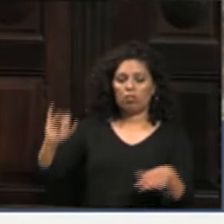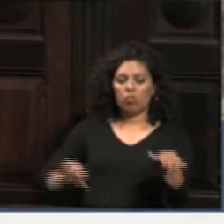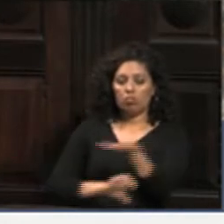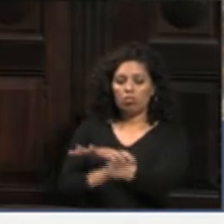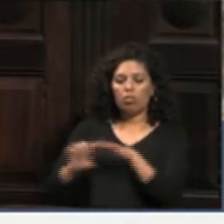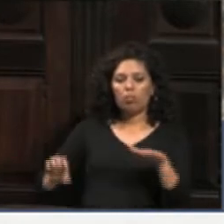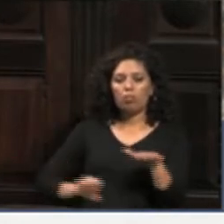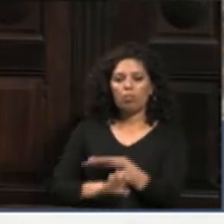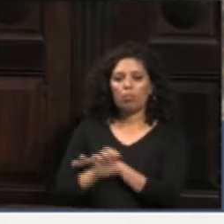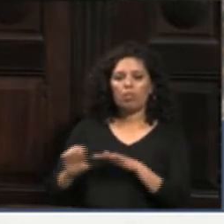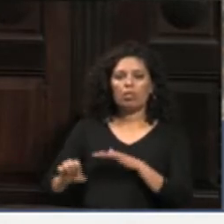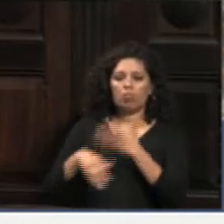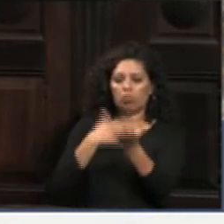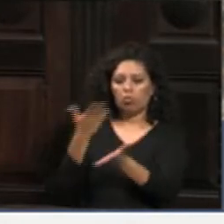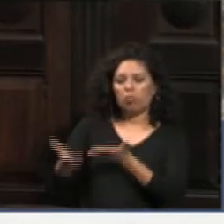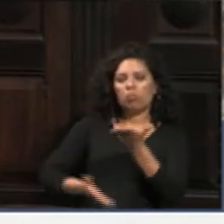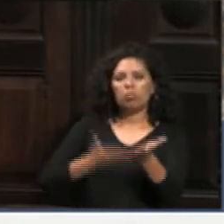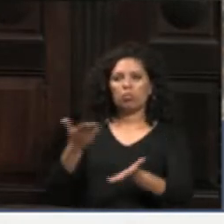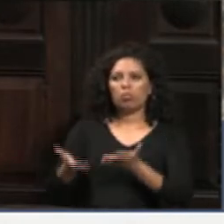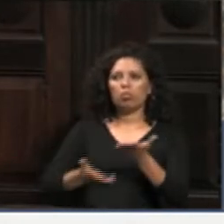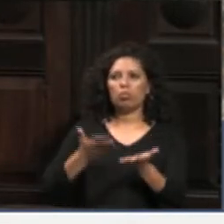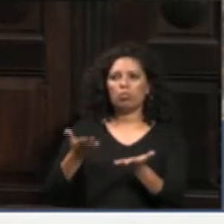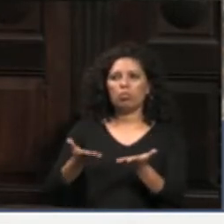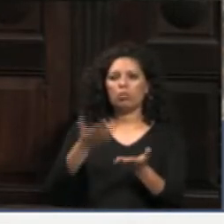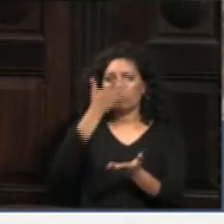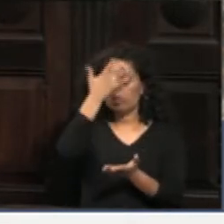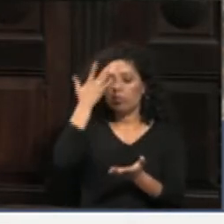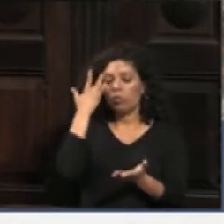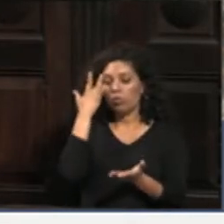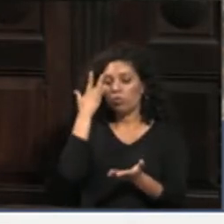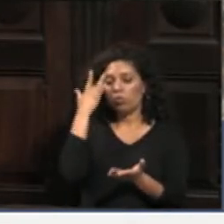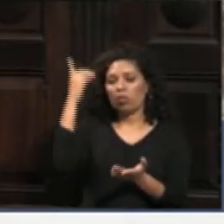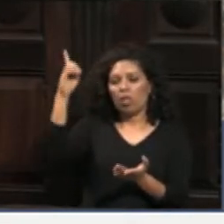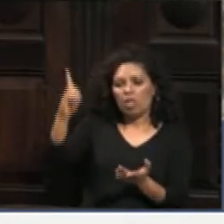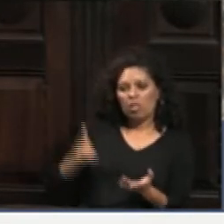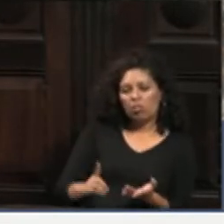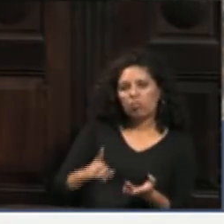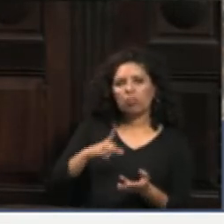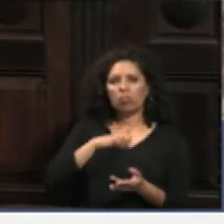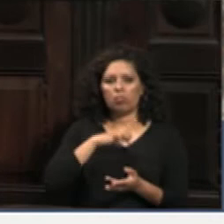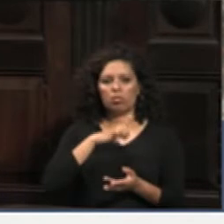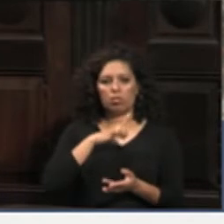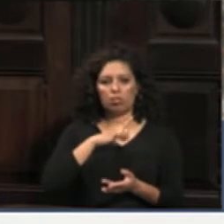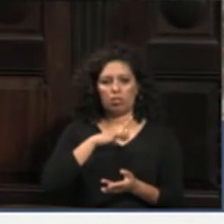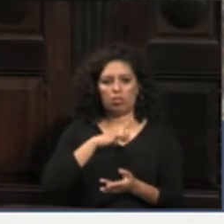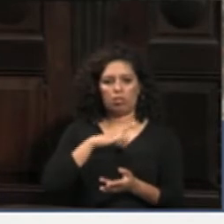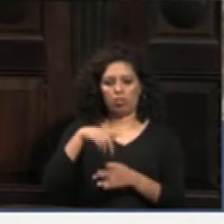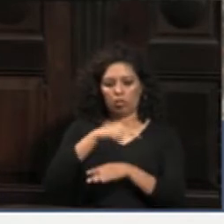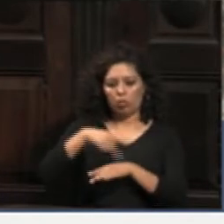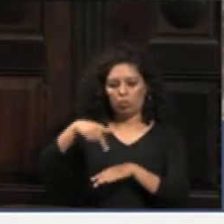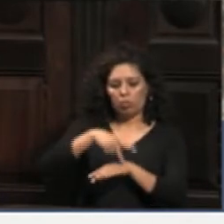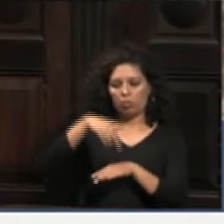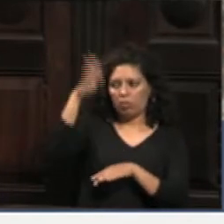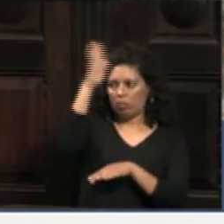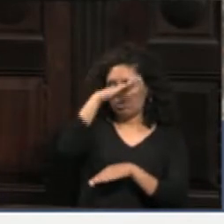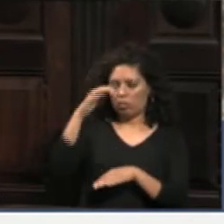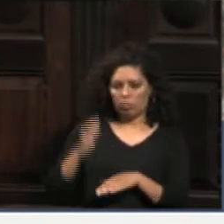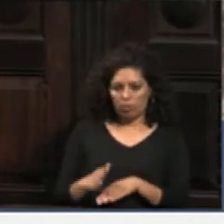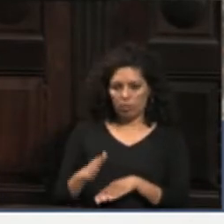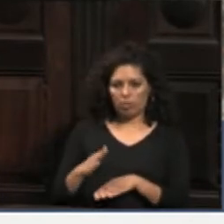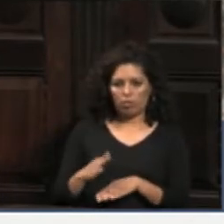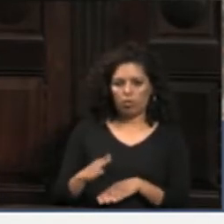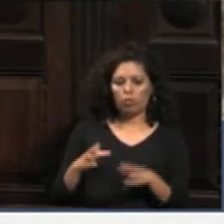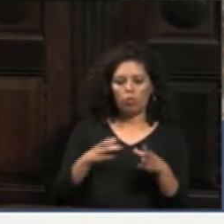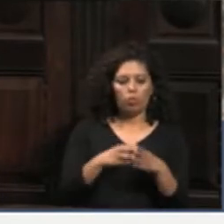federações que cuidam da causa da pessoa com deficiência no país, que é a Federação Estadual das